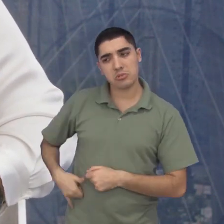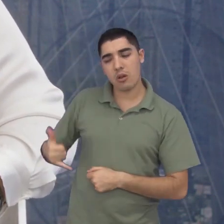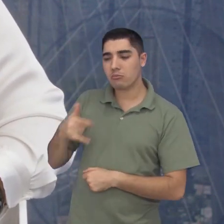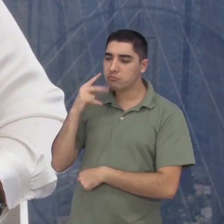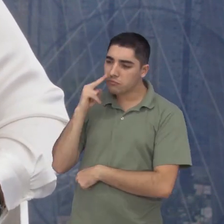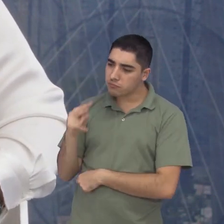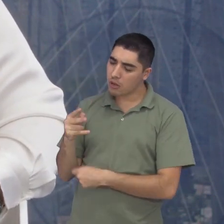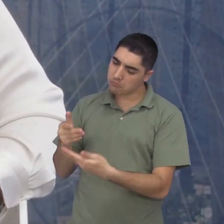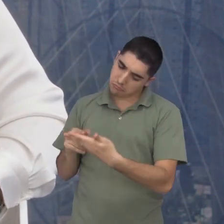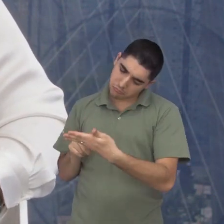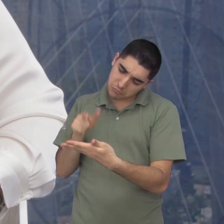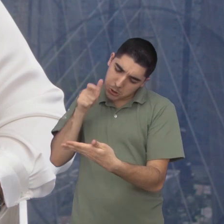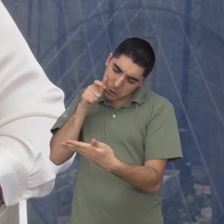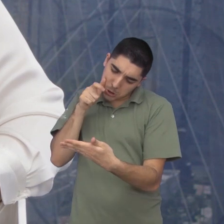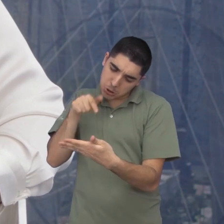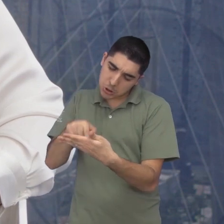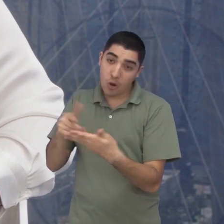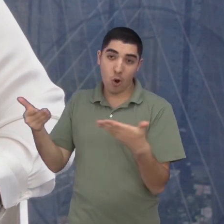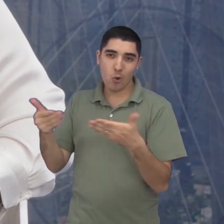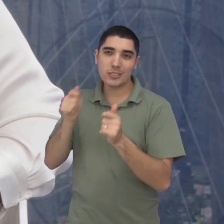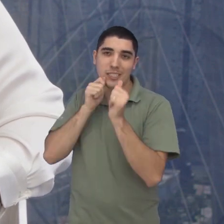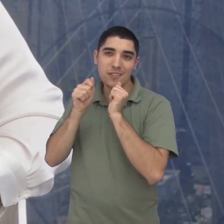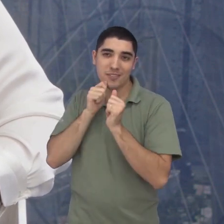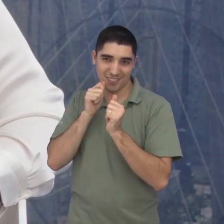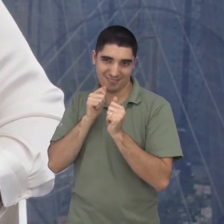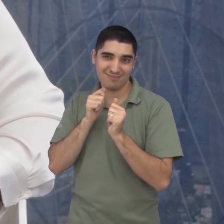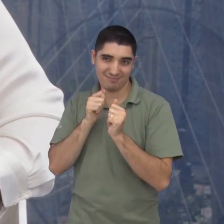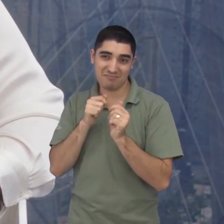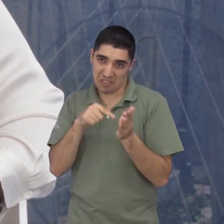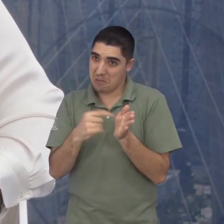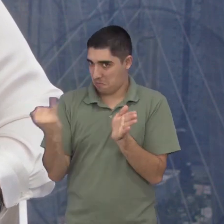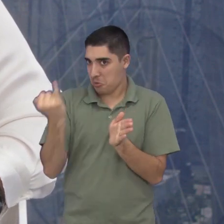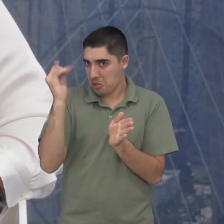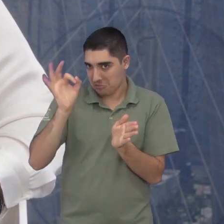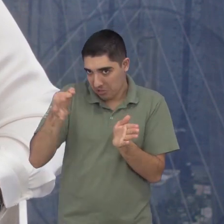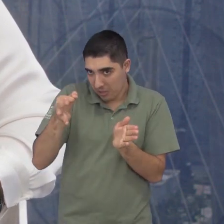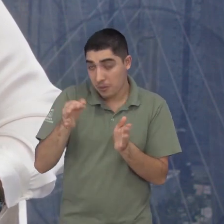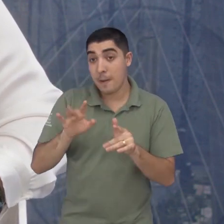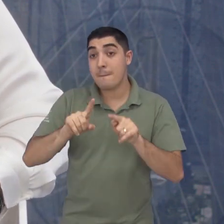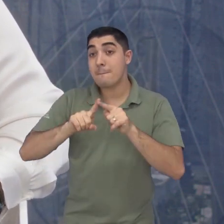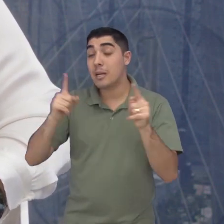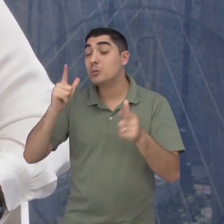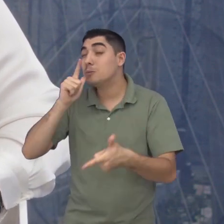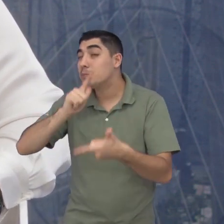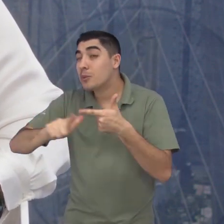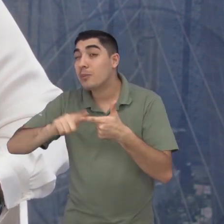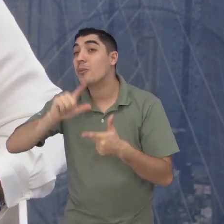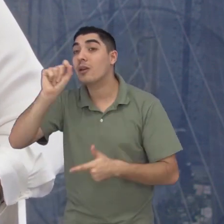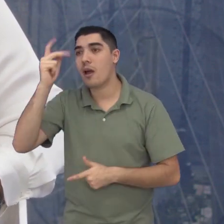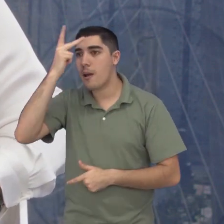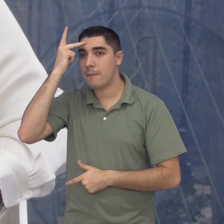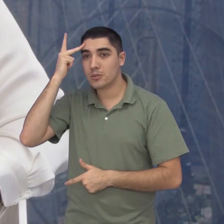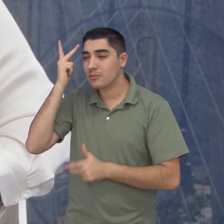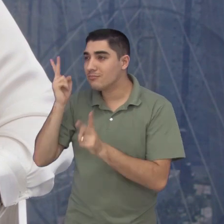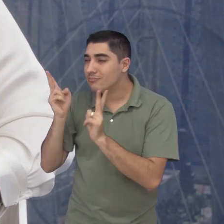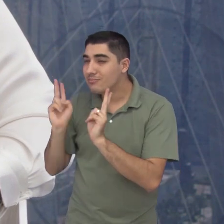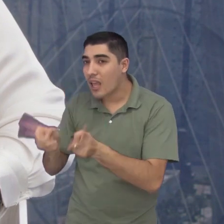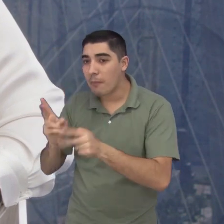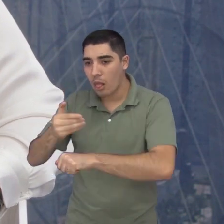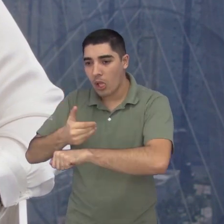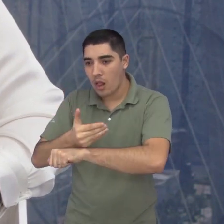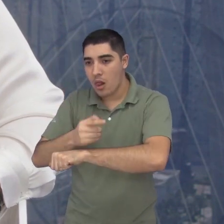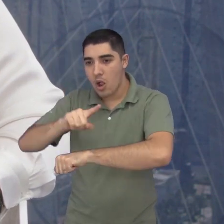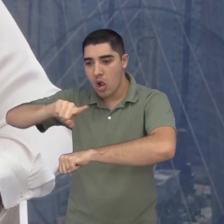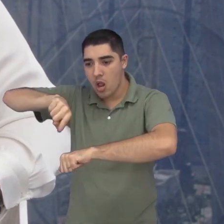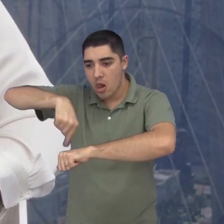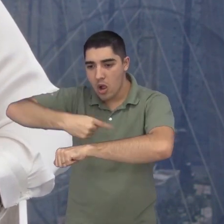quê? Aquilo que é a função dele. O problema maior é que nós estamos conectados a maior parte do tempo. É preciso alertar quanto